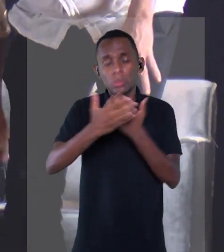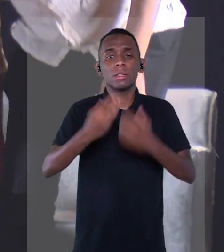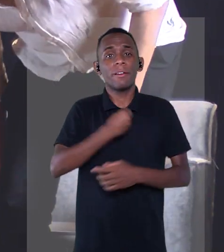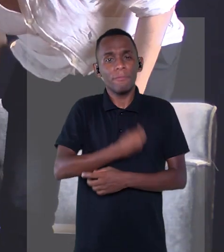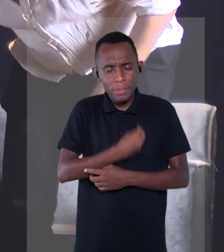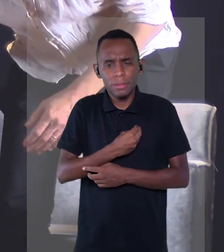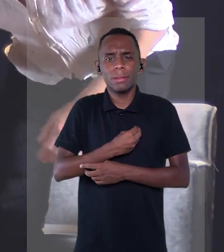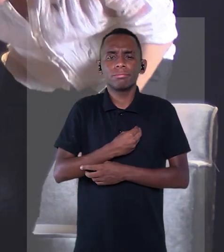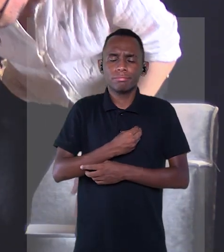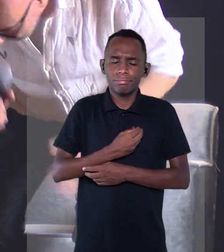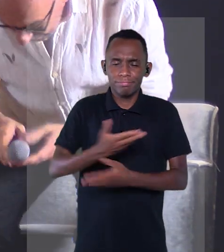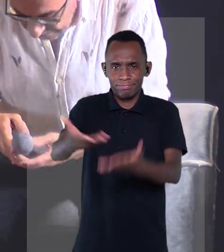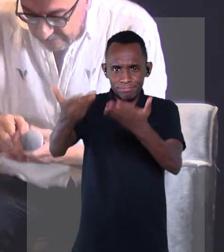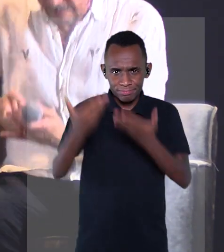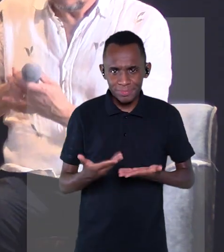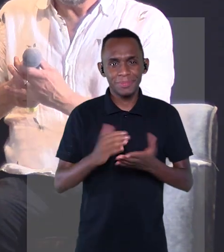Bem-vindos. Obrigado.